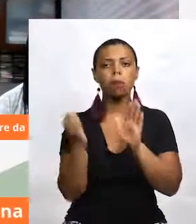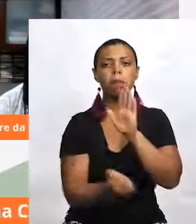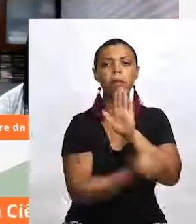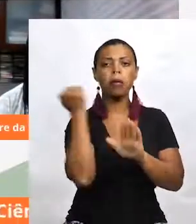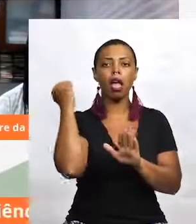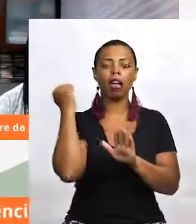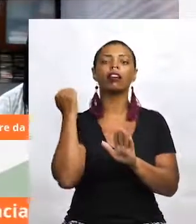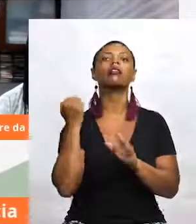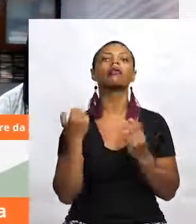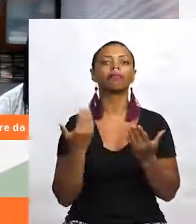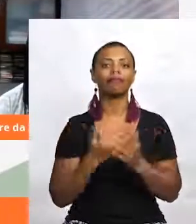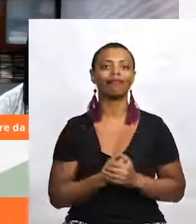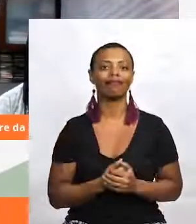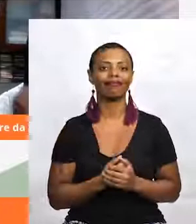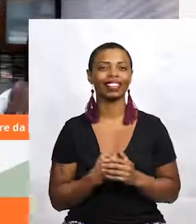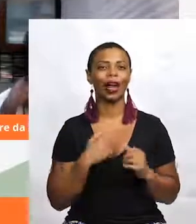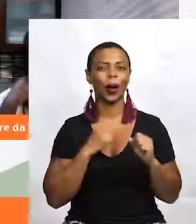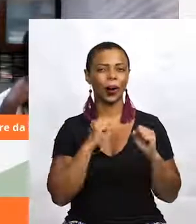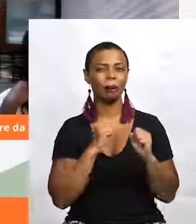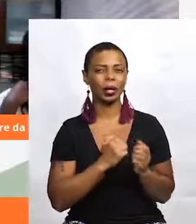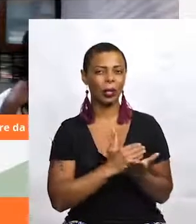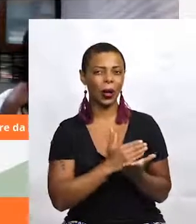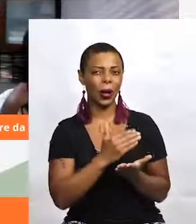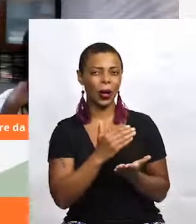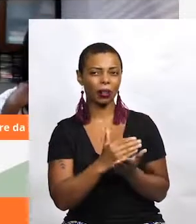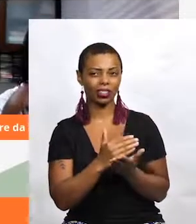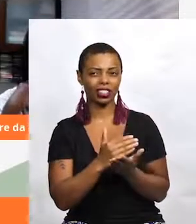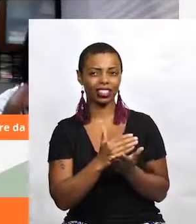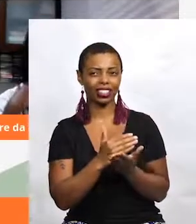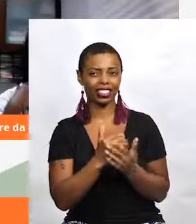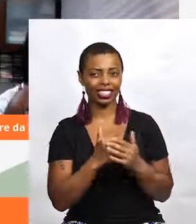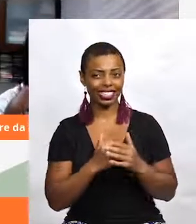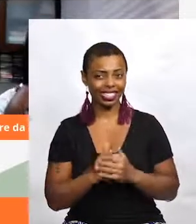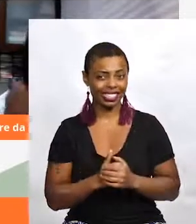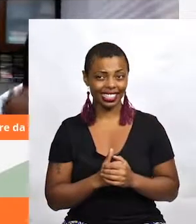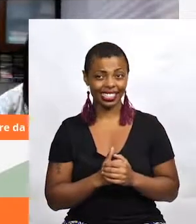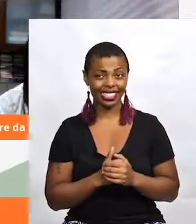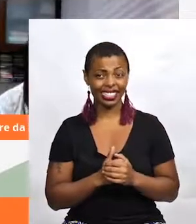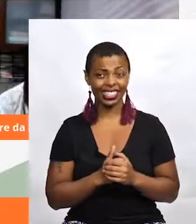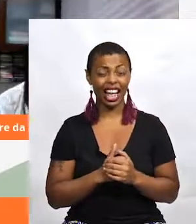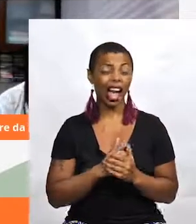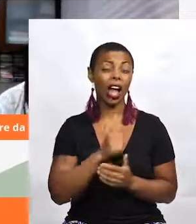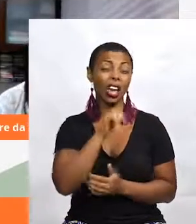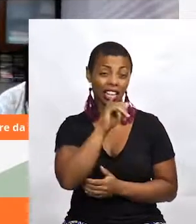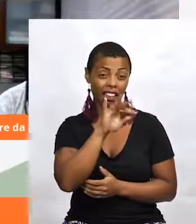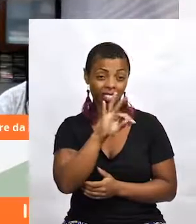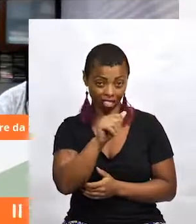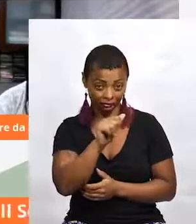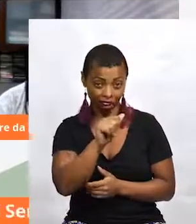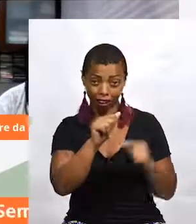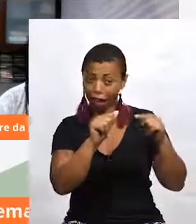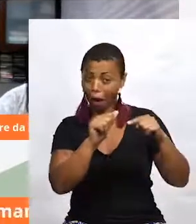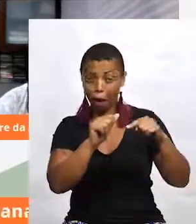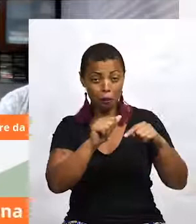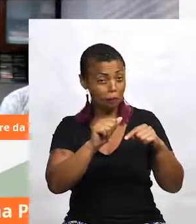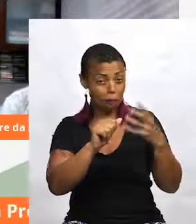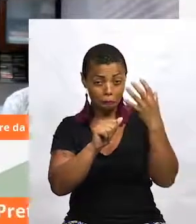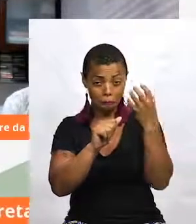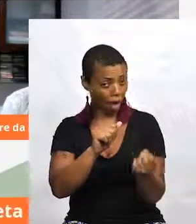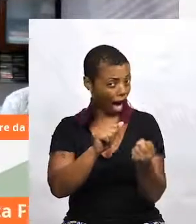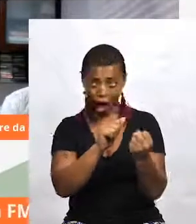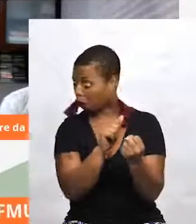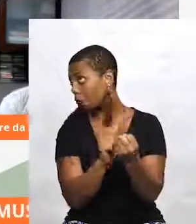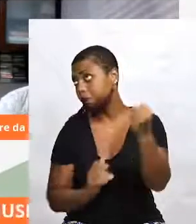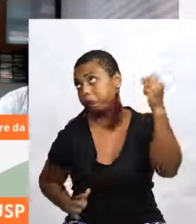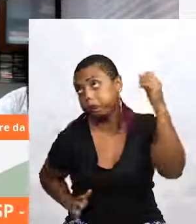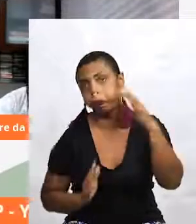Posso começar com o Ita? Não tem nada mais branco que o Ita. Não existe. E não é